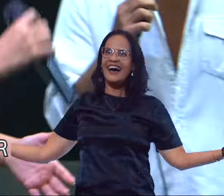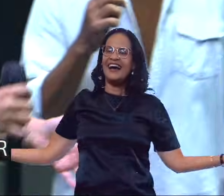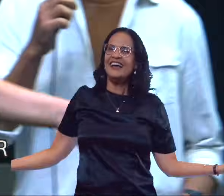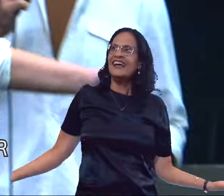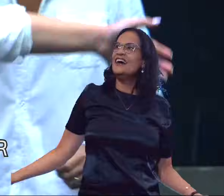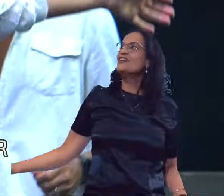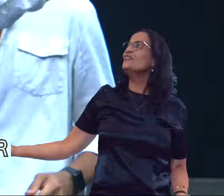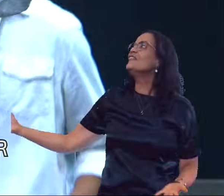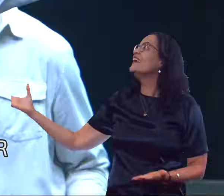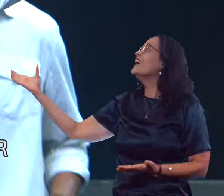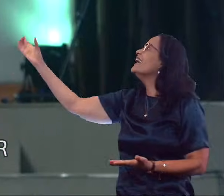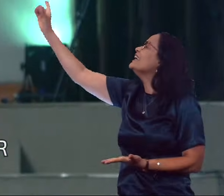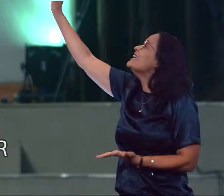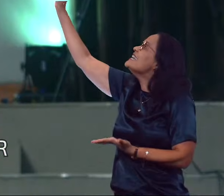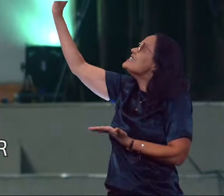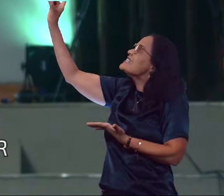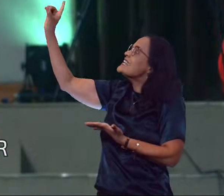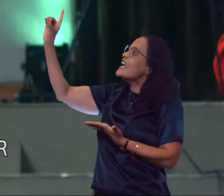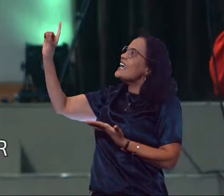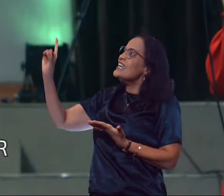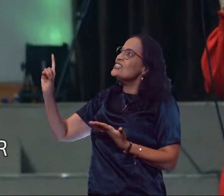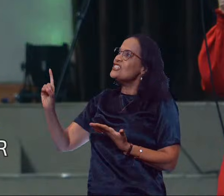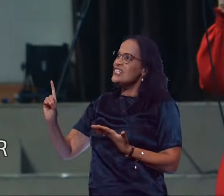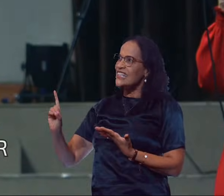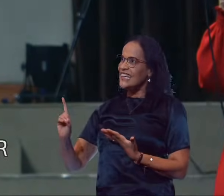contemplar. Então vem,